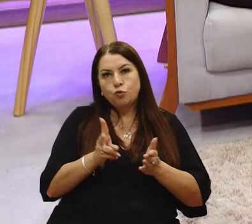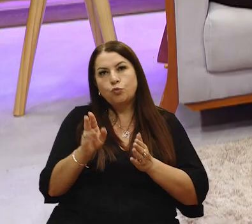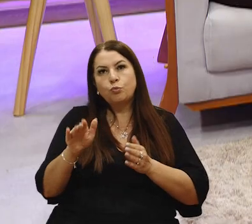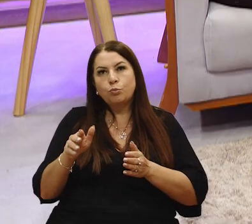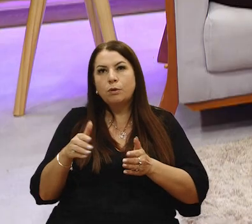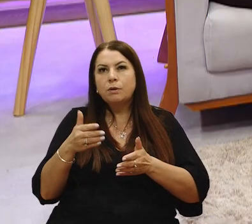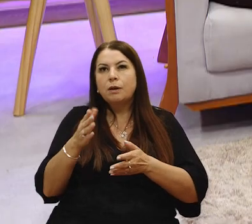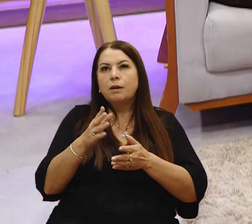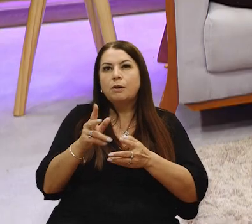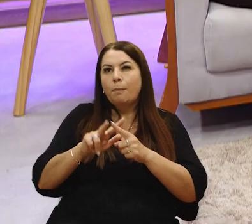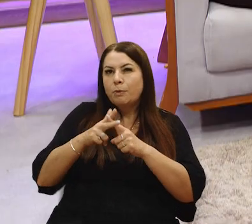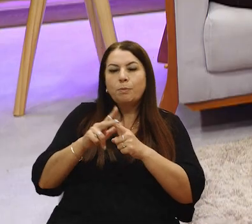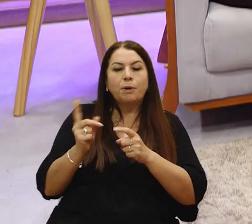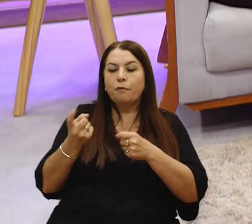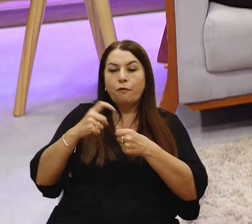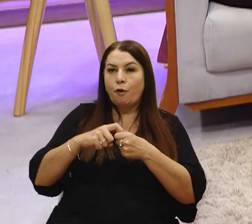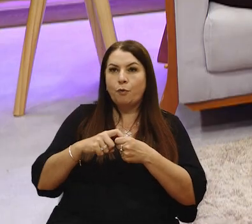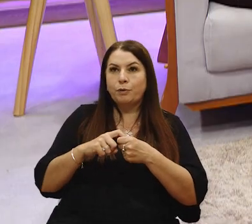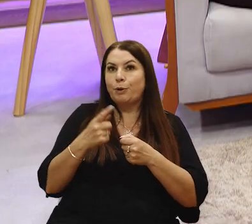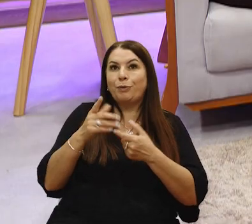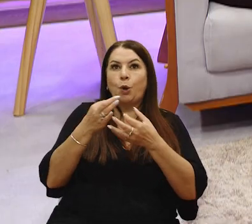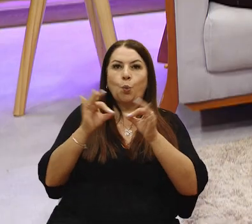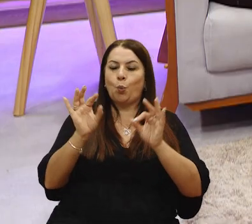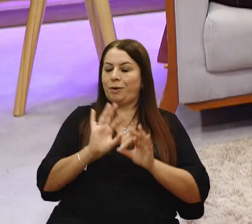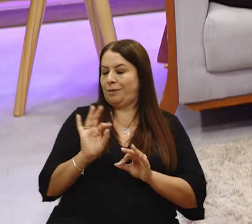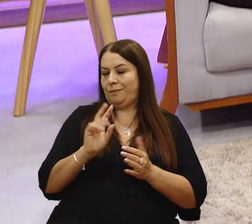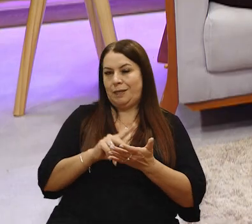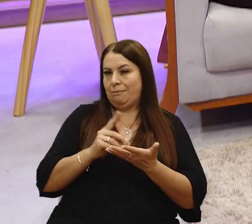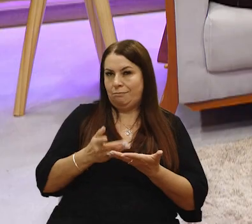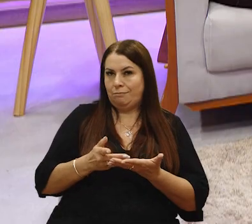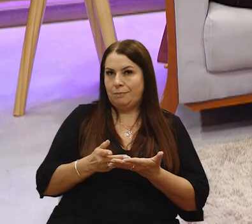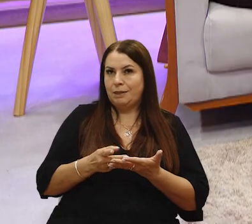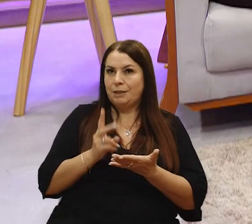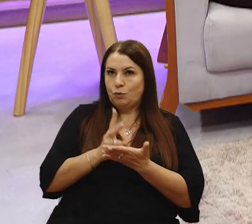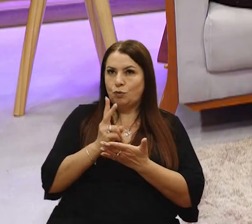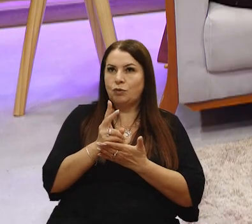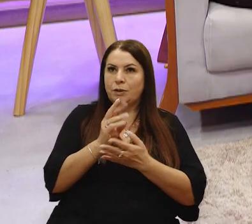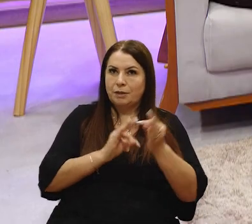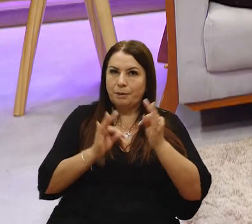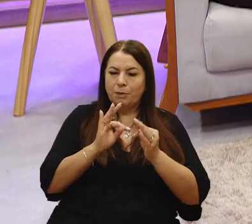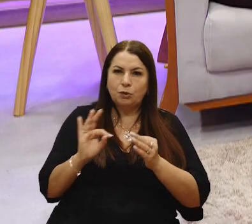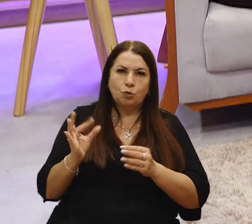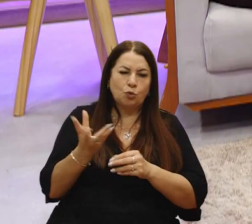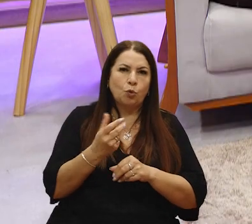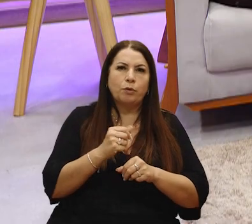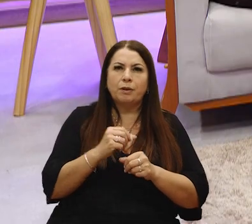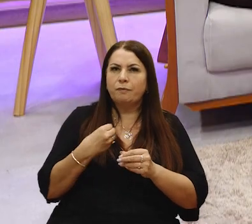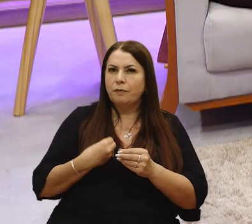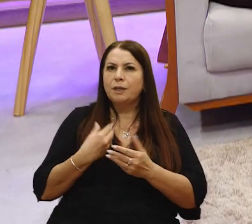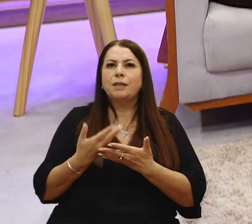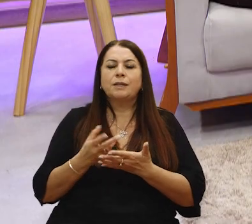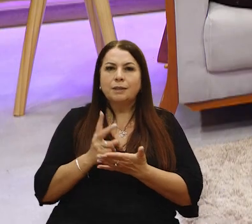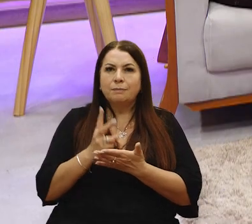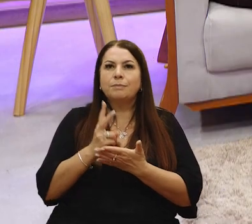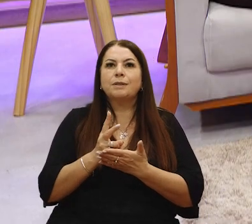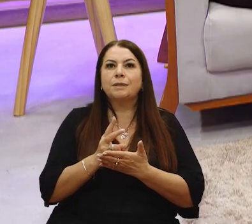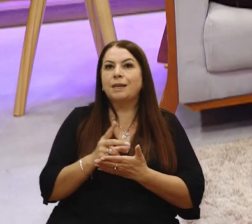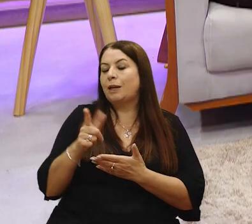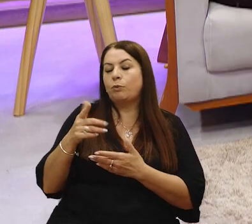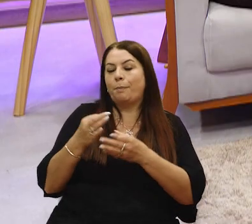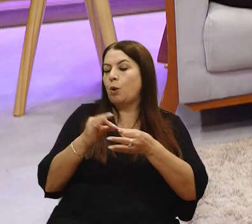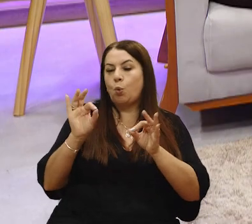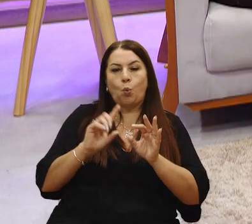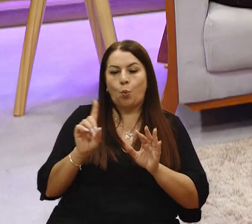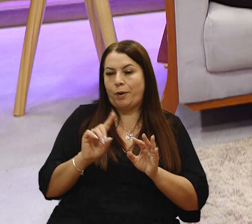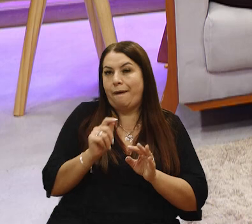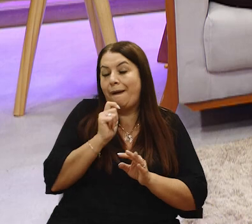existe há muito tempo, então já se via relatos, mas a gente tá falando tanto dele, ele tá sendo estudado muito só agora, né? Então, a gente ainda tem